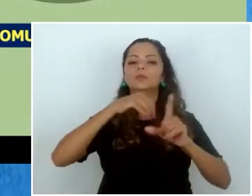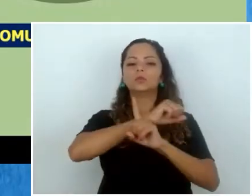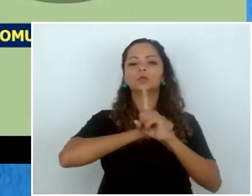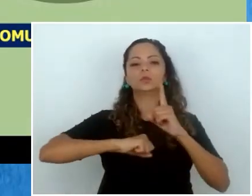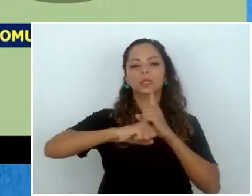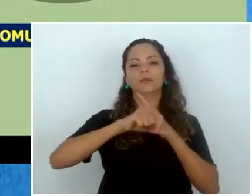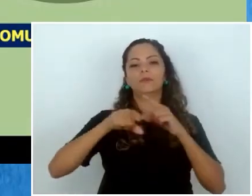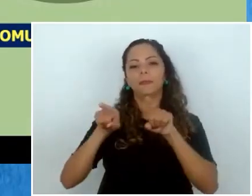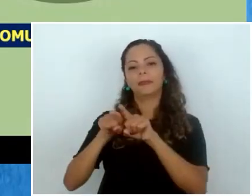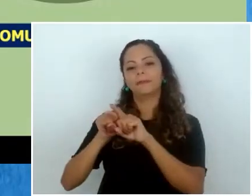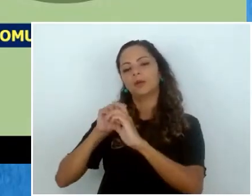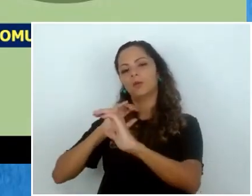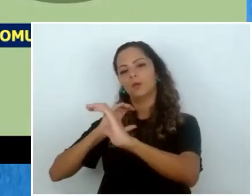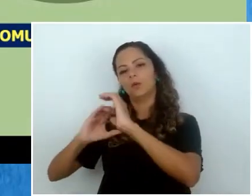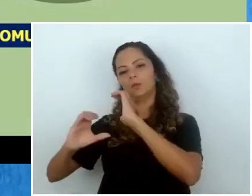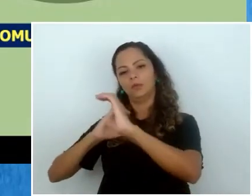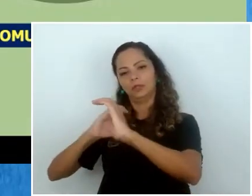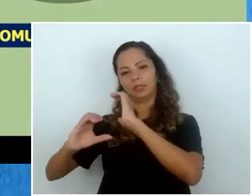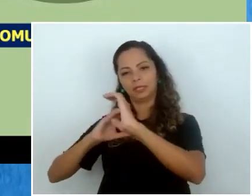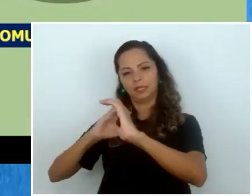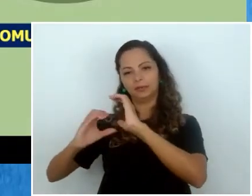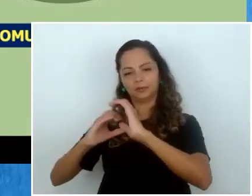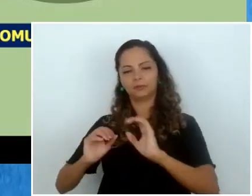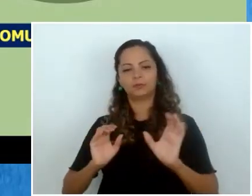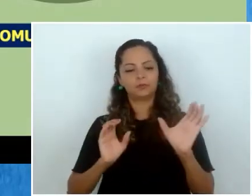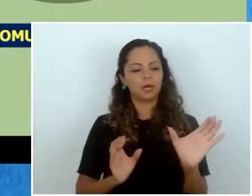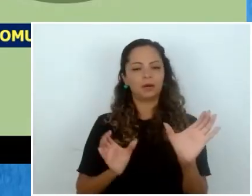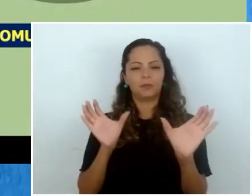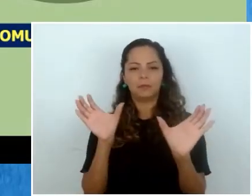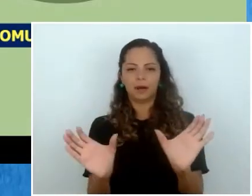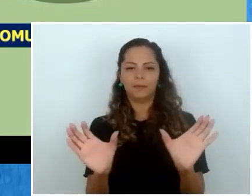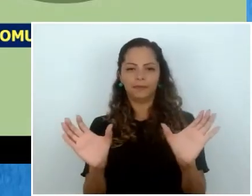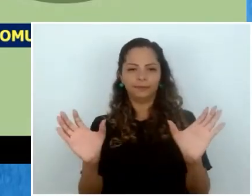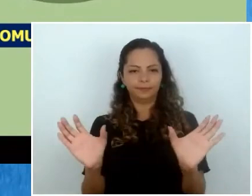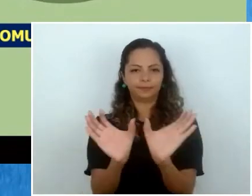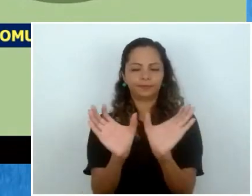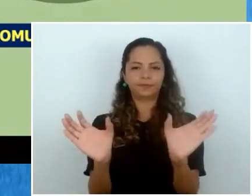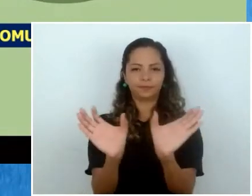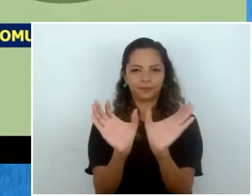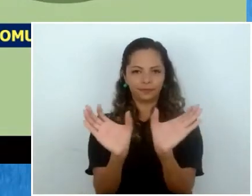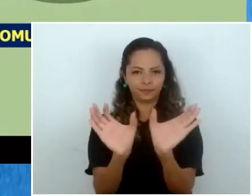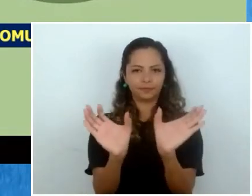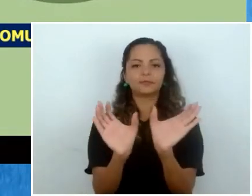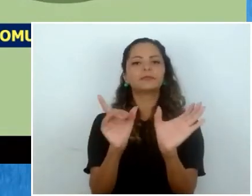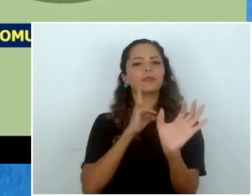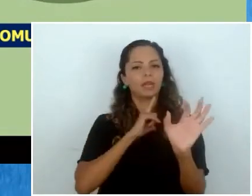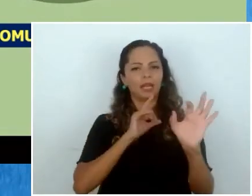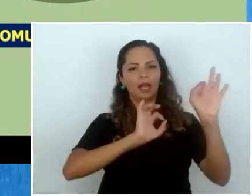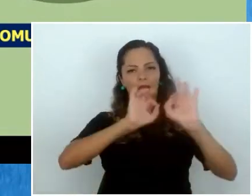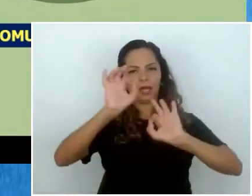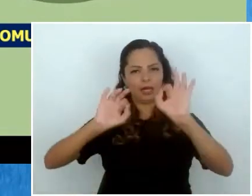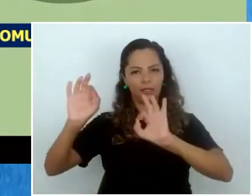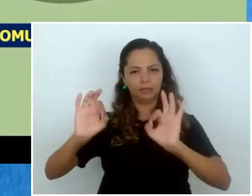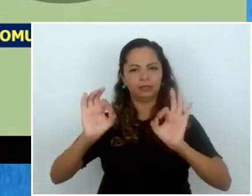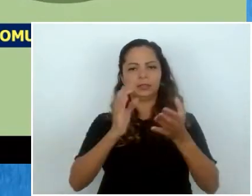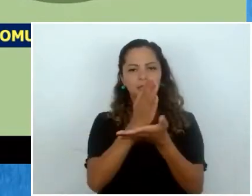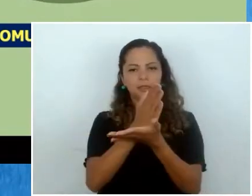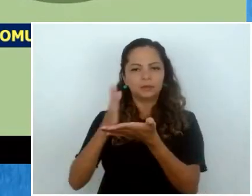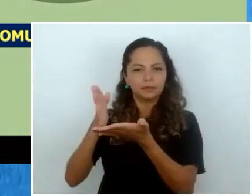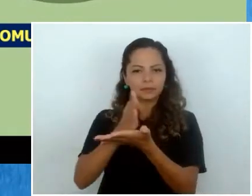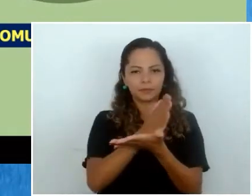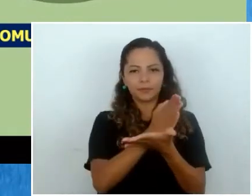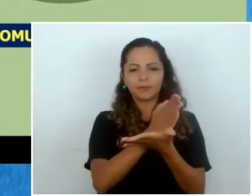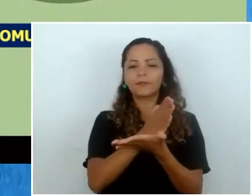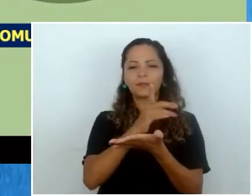aos comportamentos repetitivos, estereotipados, se resolveu, então, se reorganizar o transtorno do espectro do autismo, já com